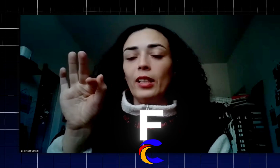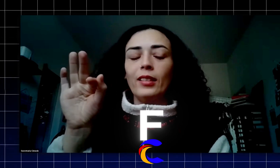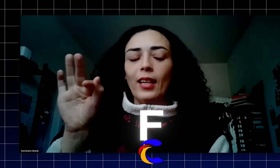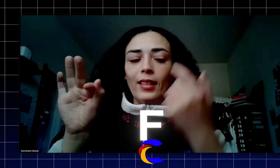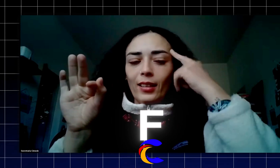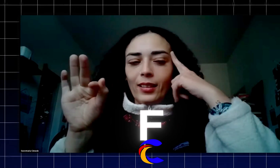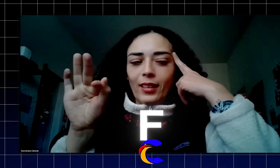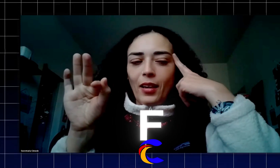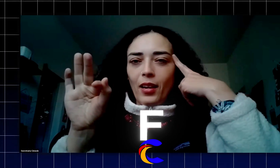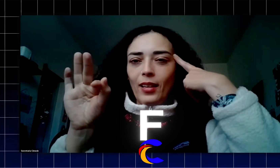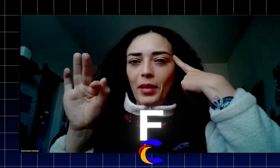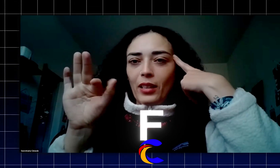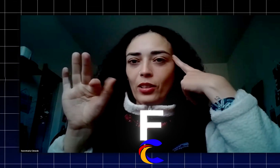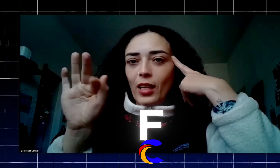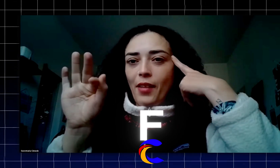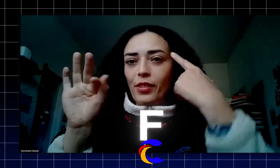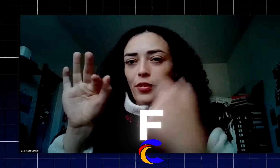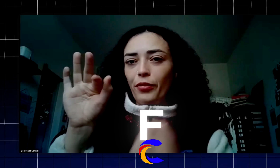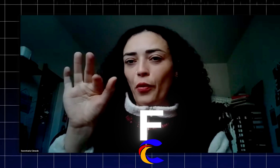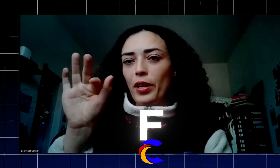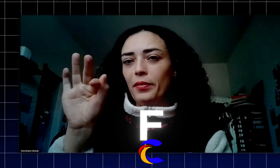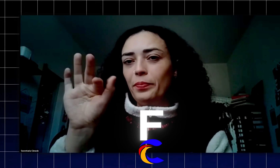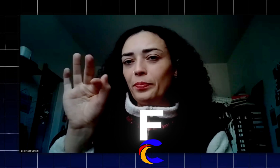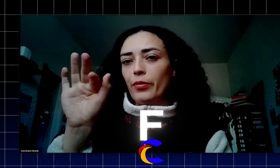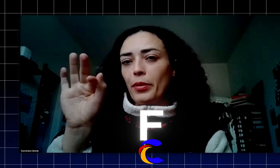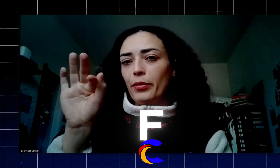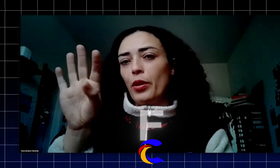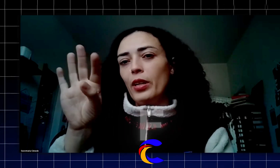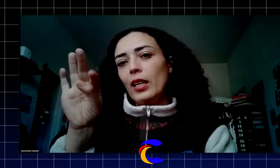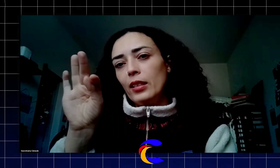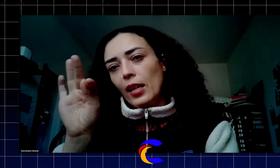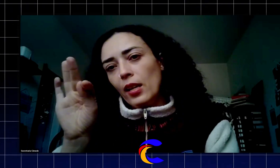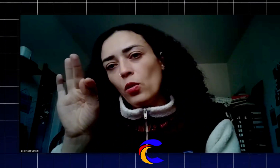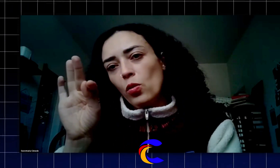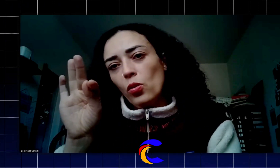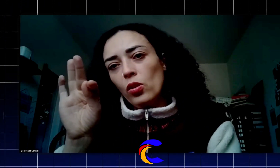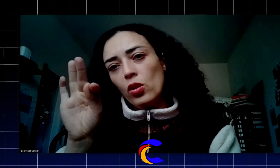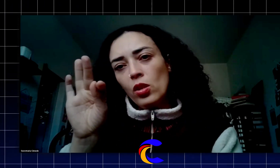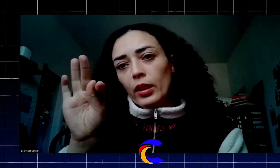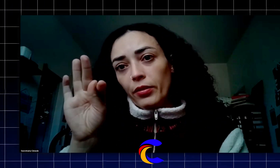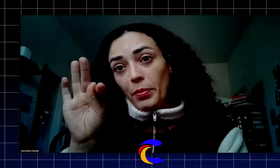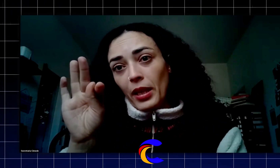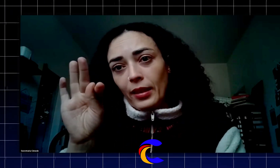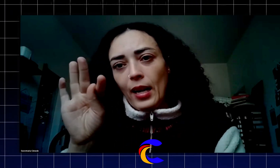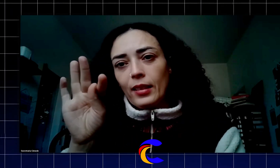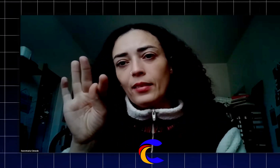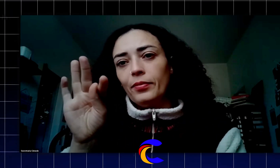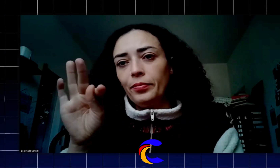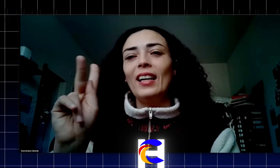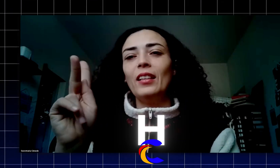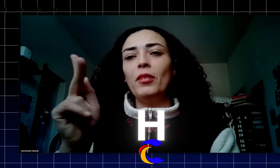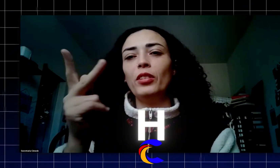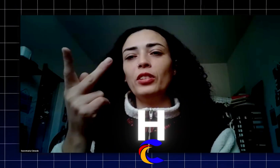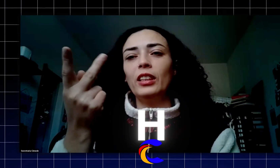Então, a gente tem essa regrinha aqui na mente. F de fora, que o dedão vai para fora, e T, o dedão vai para